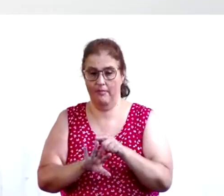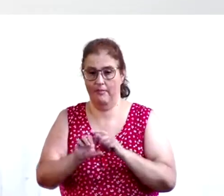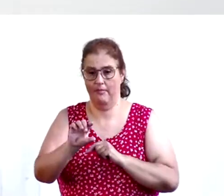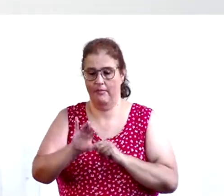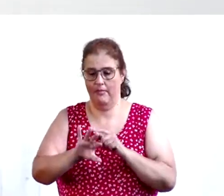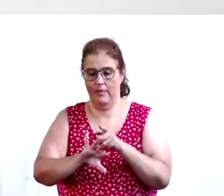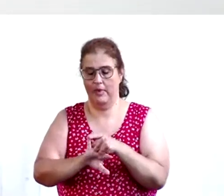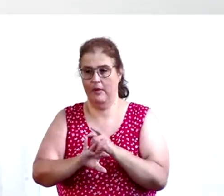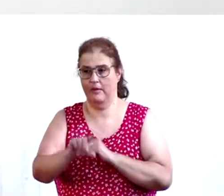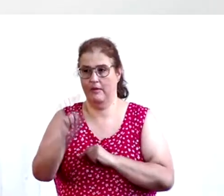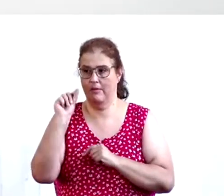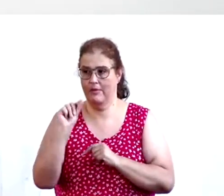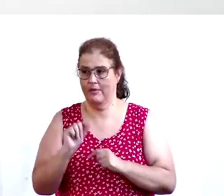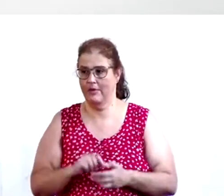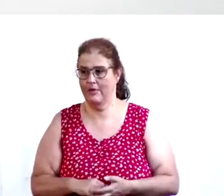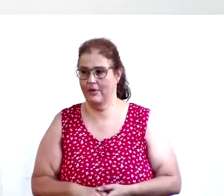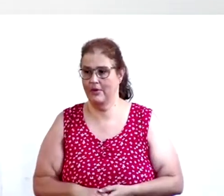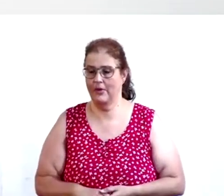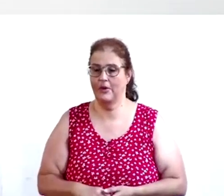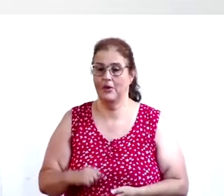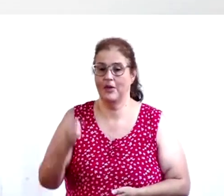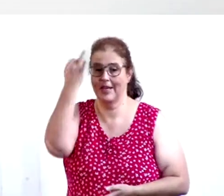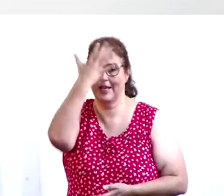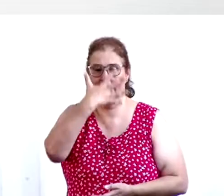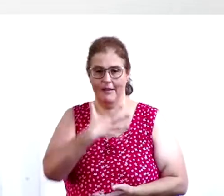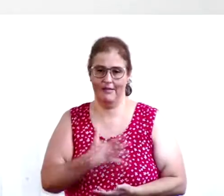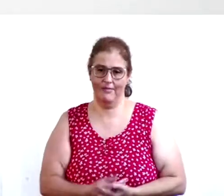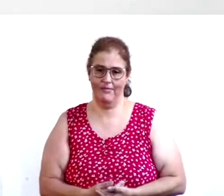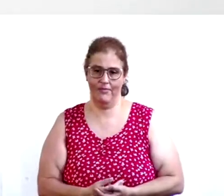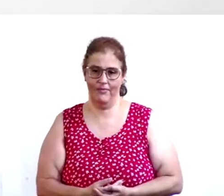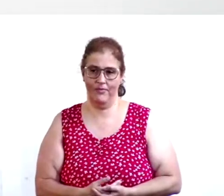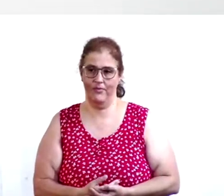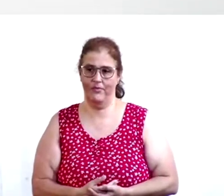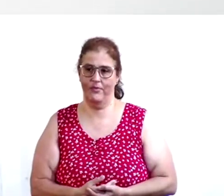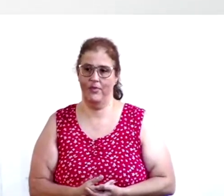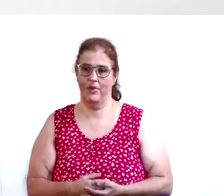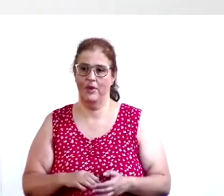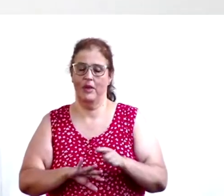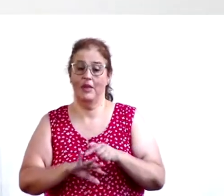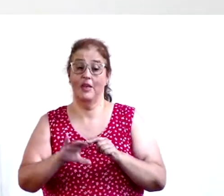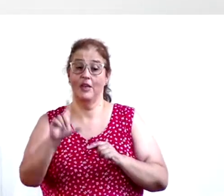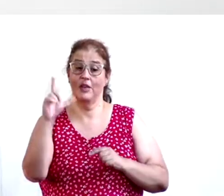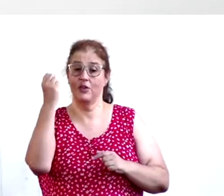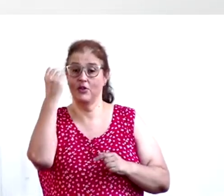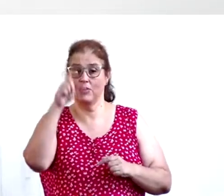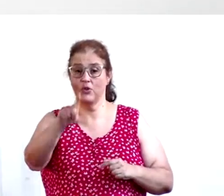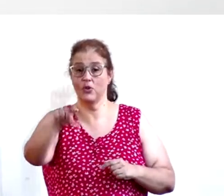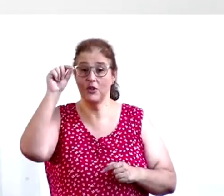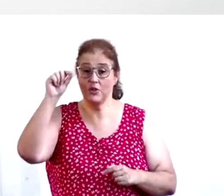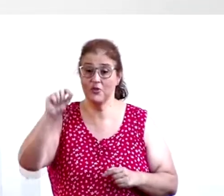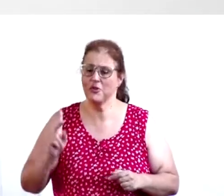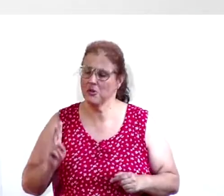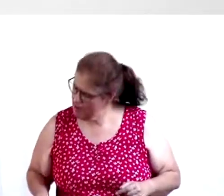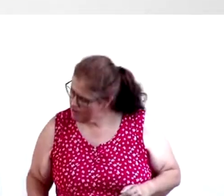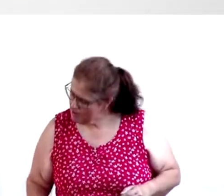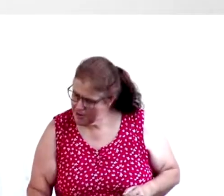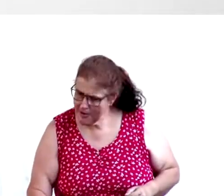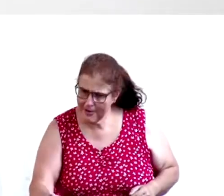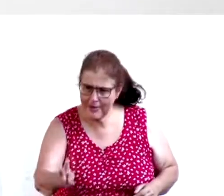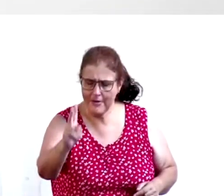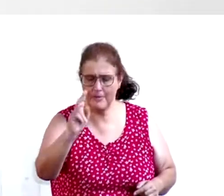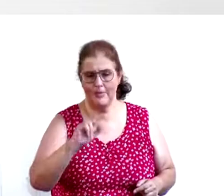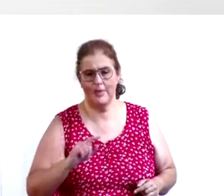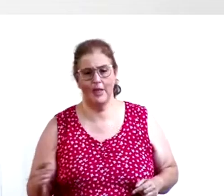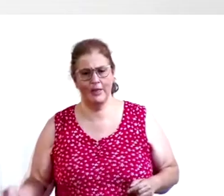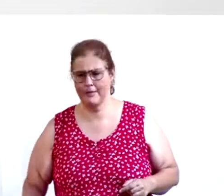escolhidos por sua graça, escolhidos para sempre, escolhidos pelo seu